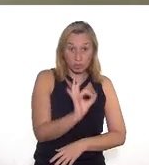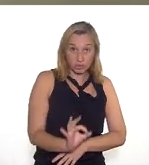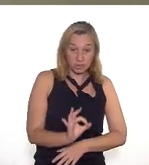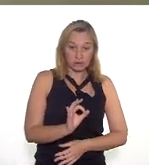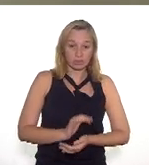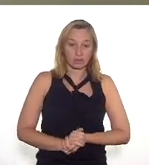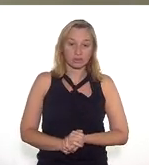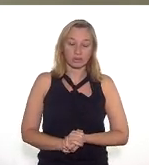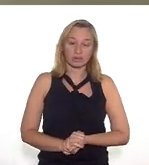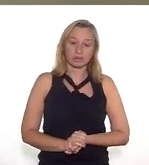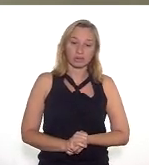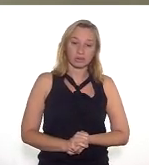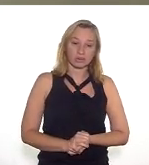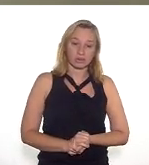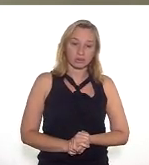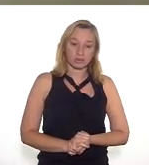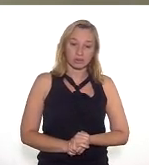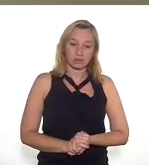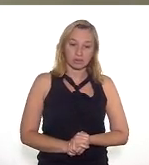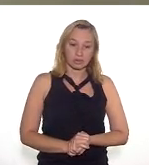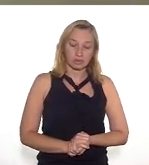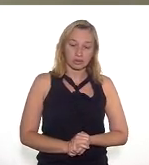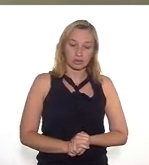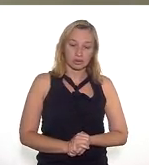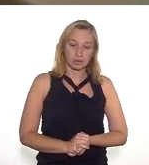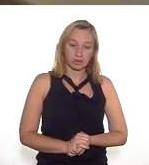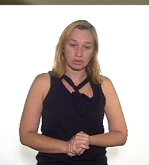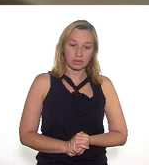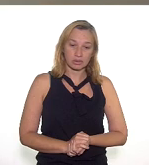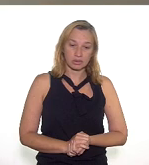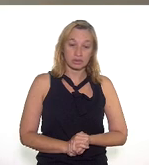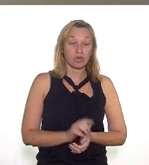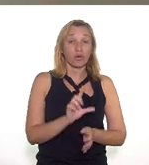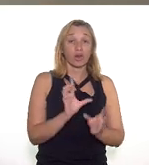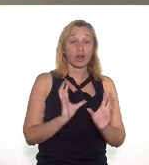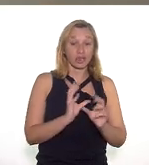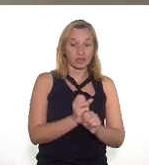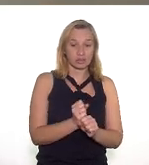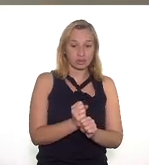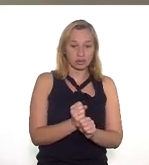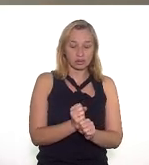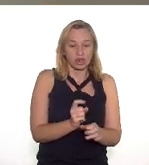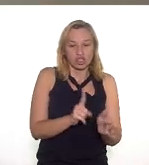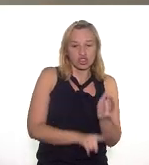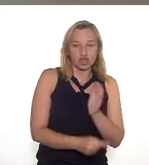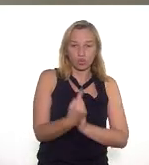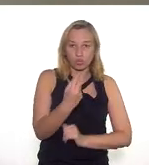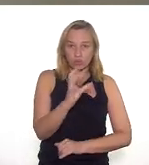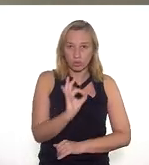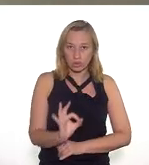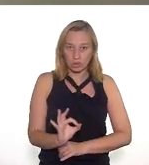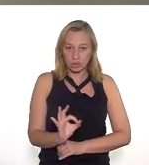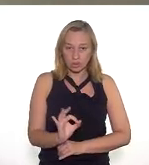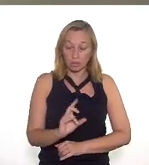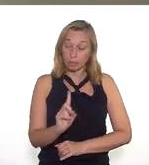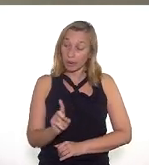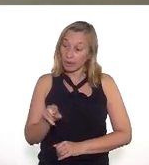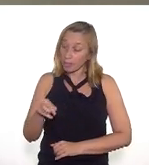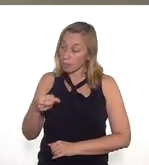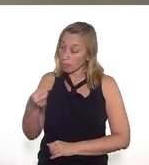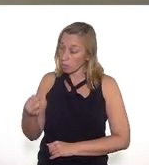1%, estou cortando propositadamente a palavra crédito presumido, abatem 1% para